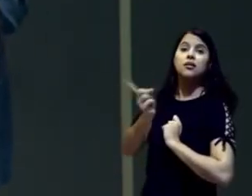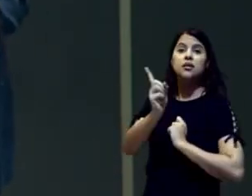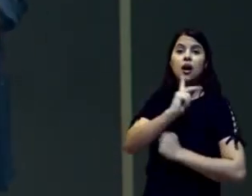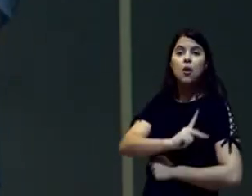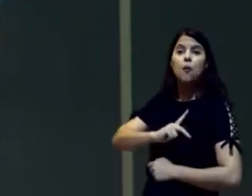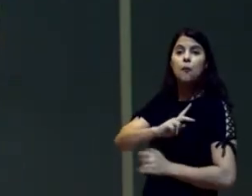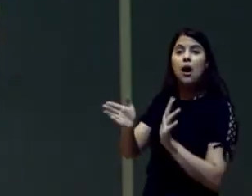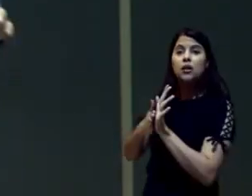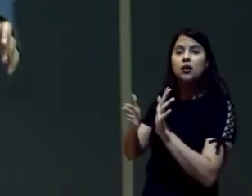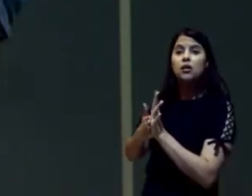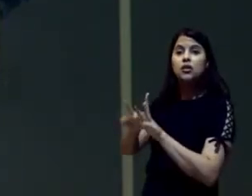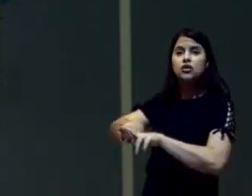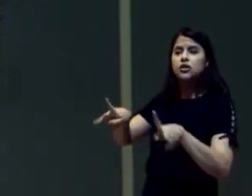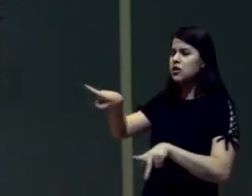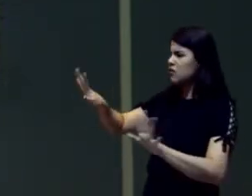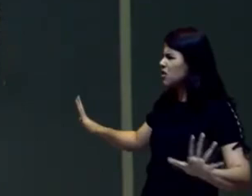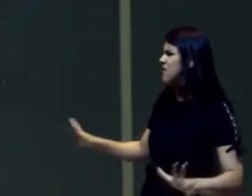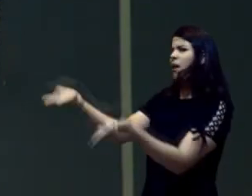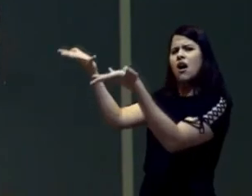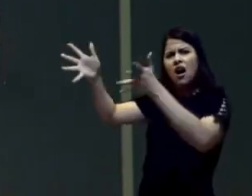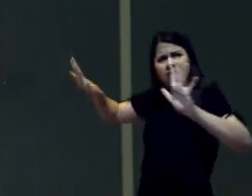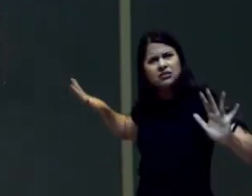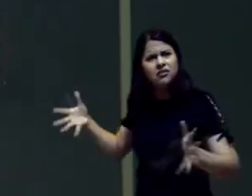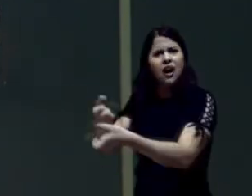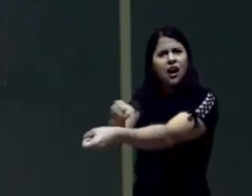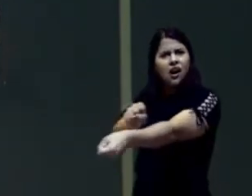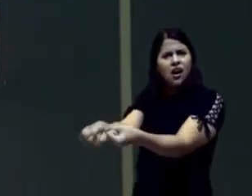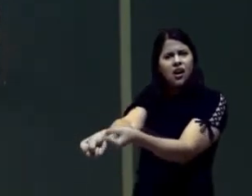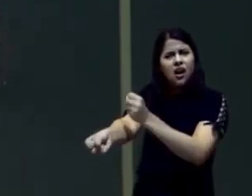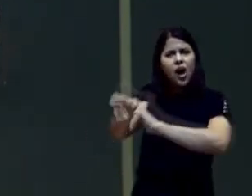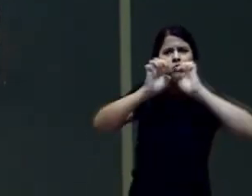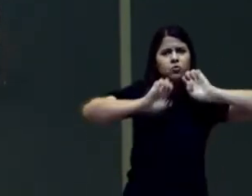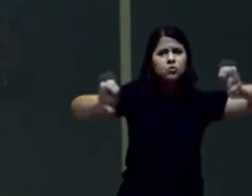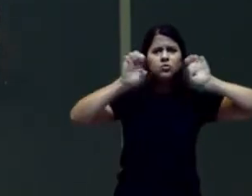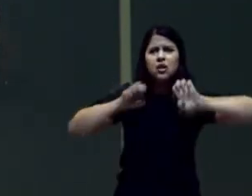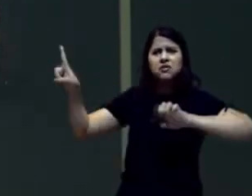faça alguma coisa, se mova, faça missões, não pare.